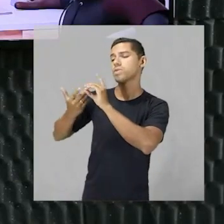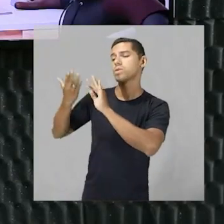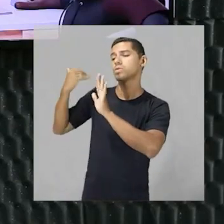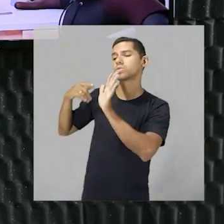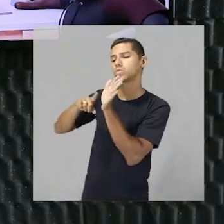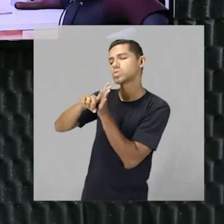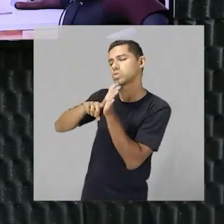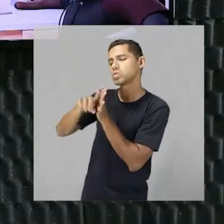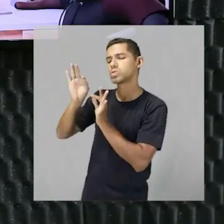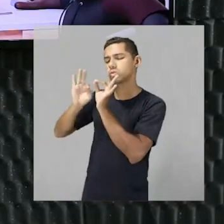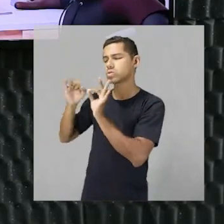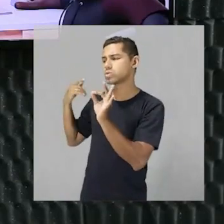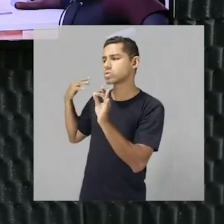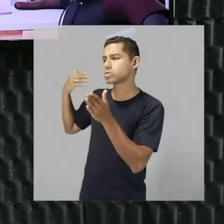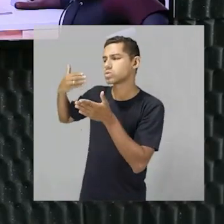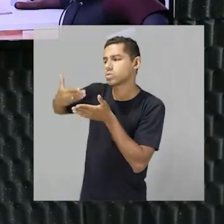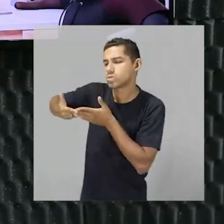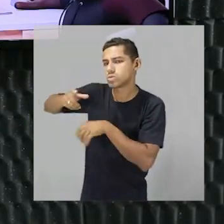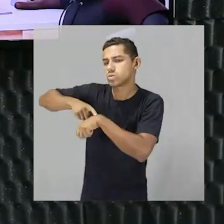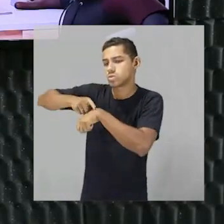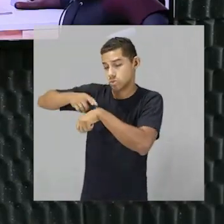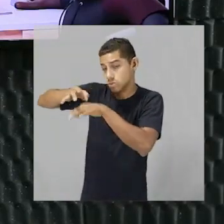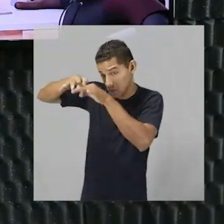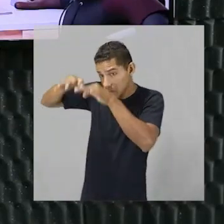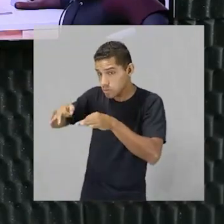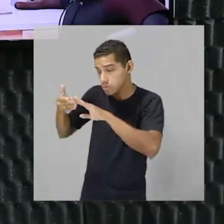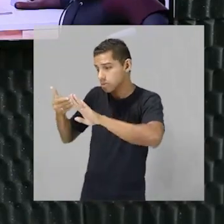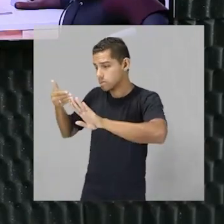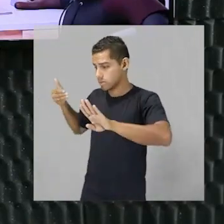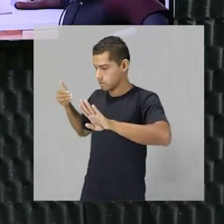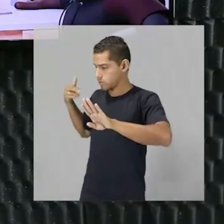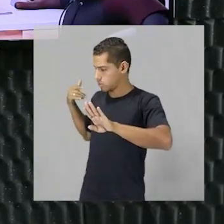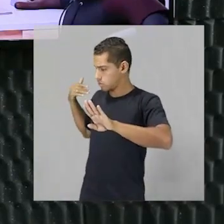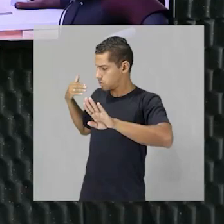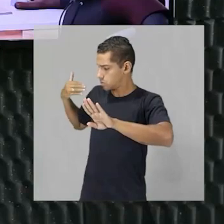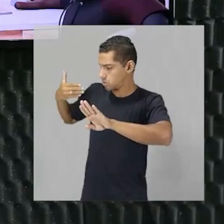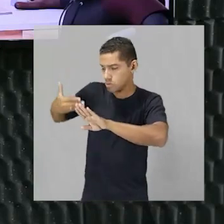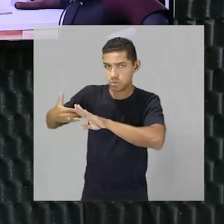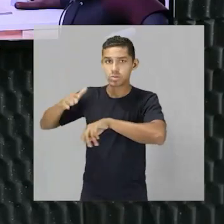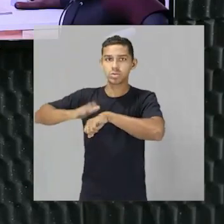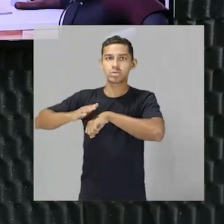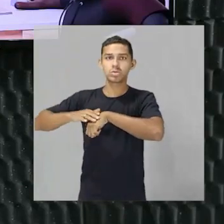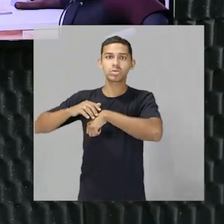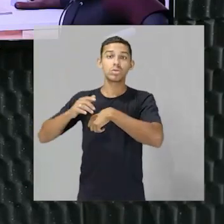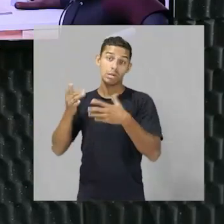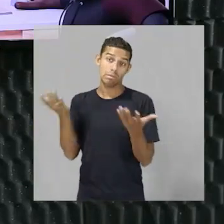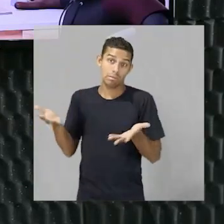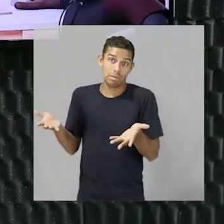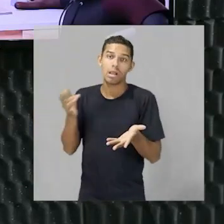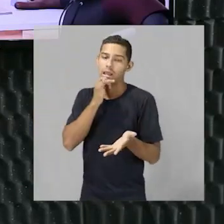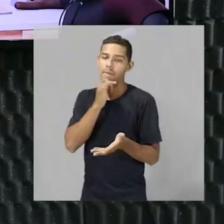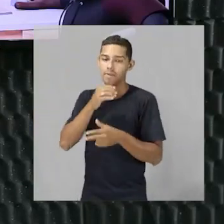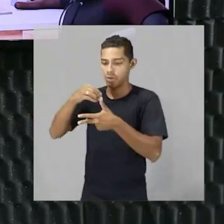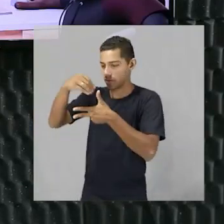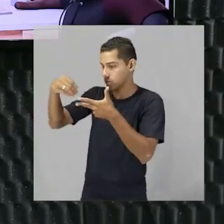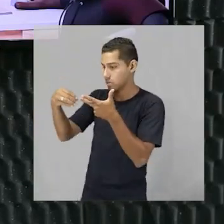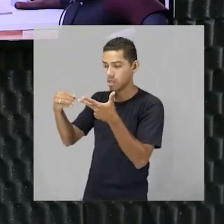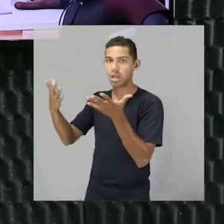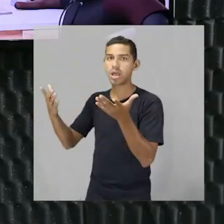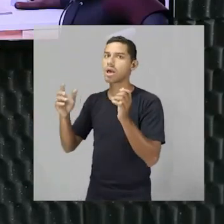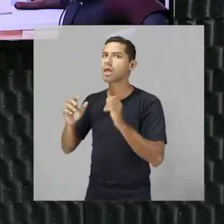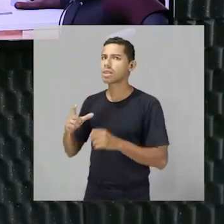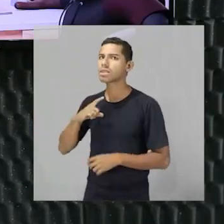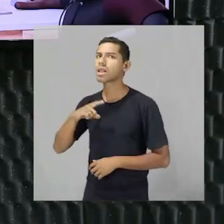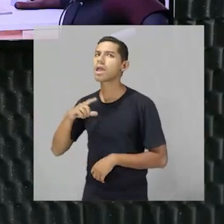são elaboradas com um tempo de antecedência, tá? Então, uma dica que eu dou para ti. Enem desse ano, por exemplo. Marcos, vai cair,